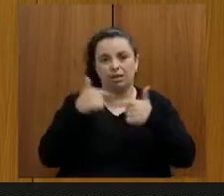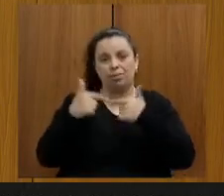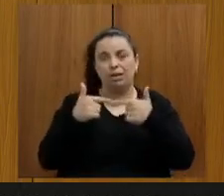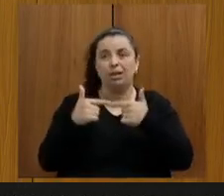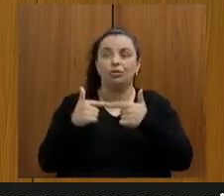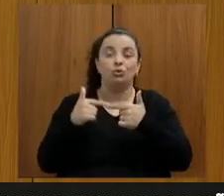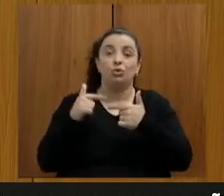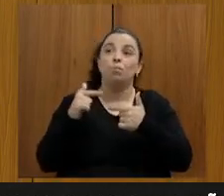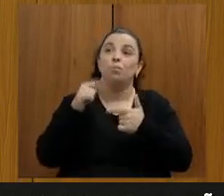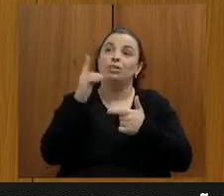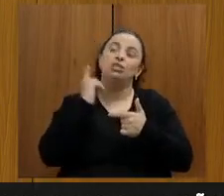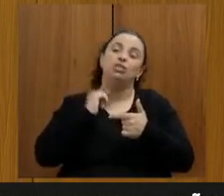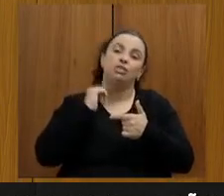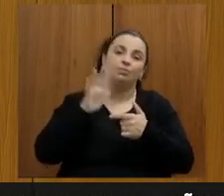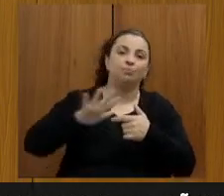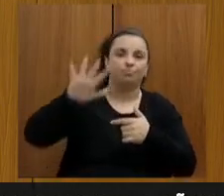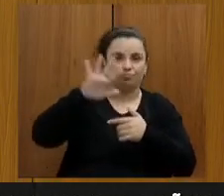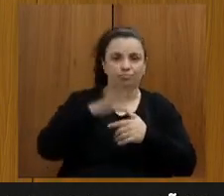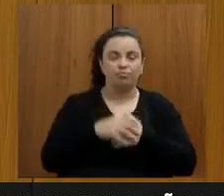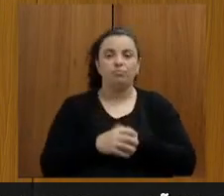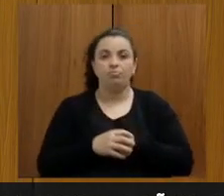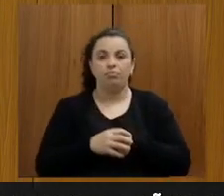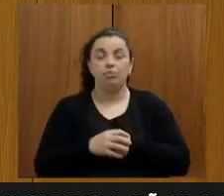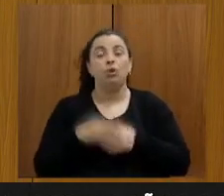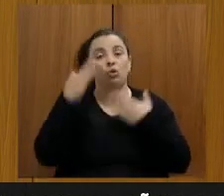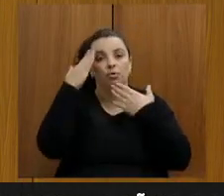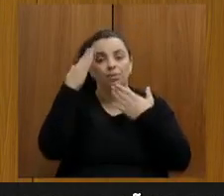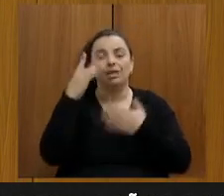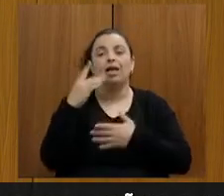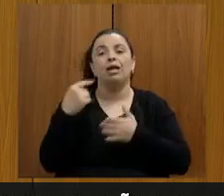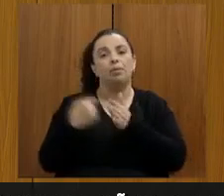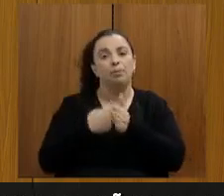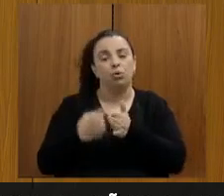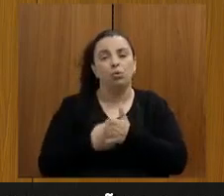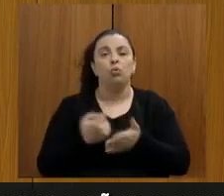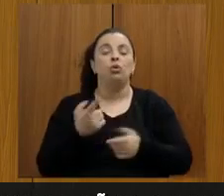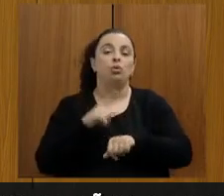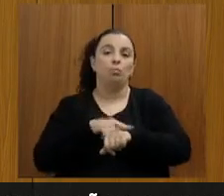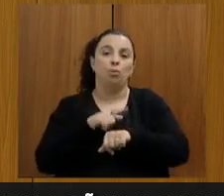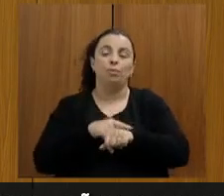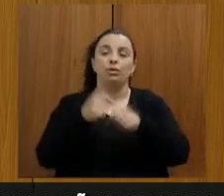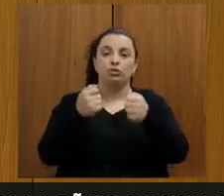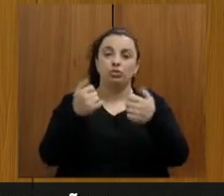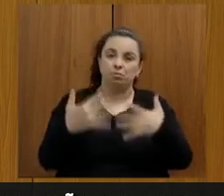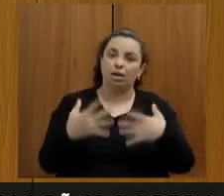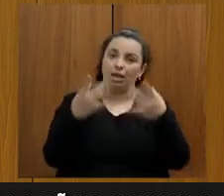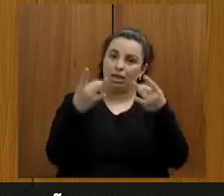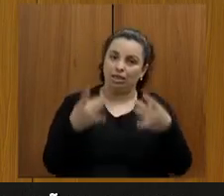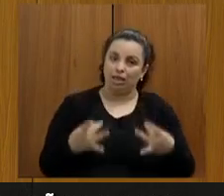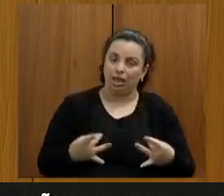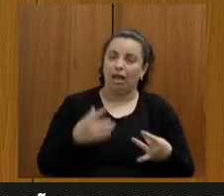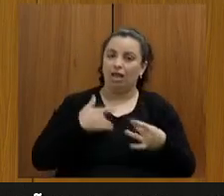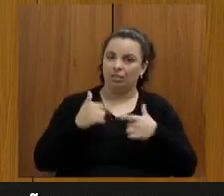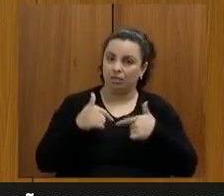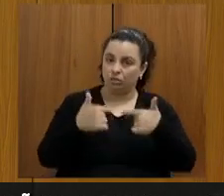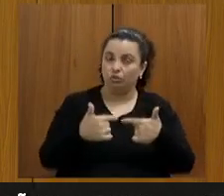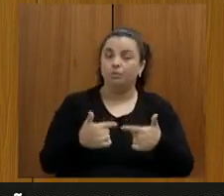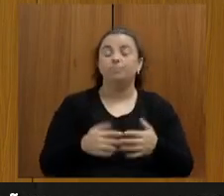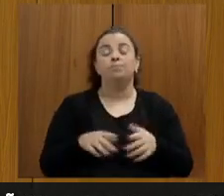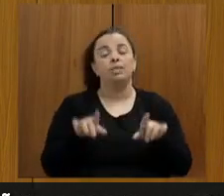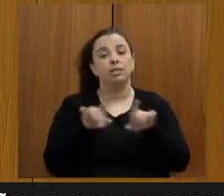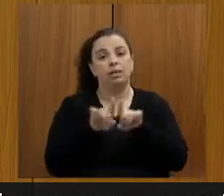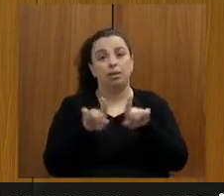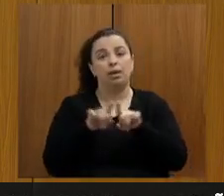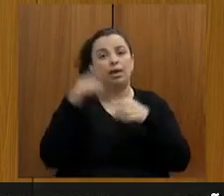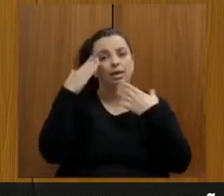Obrigado Presidente Muito obrigado deputada pela pergunta pela oportunidade de esclarecer e já diante mão também